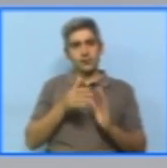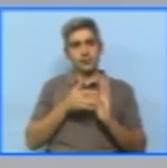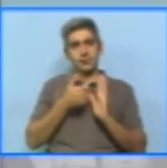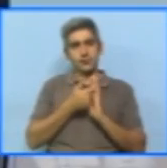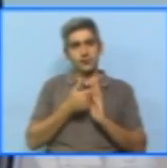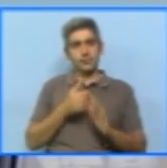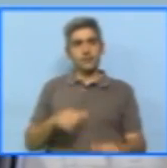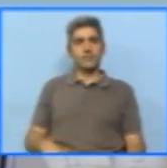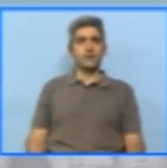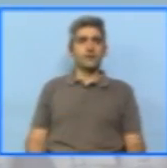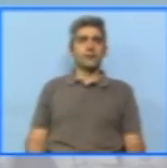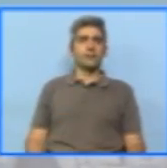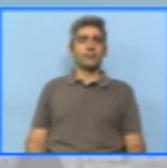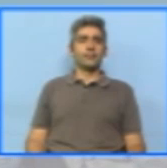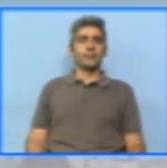Nélio.